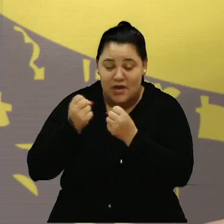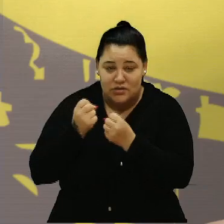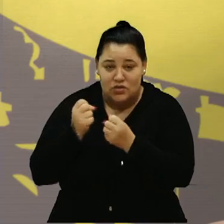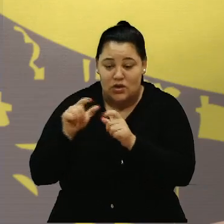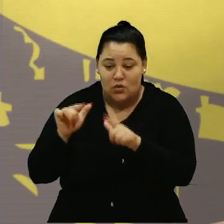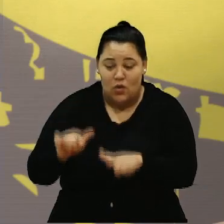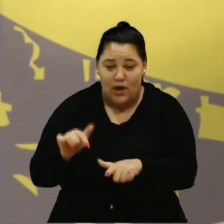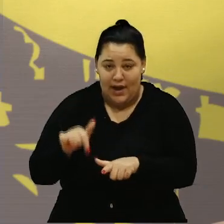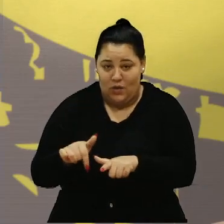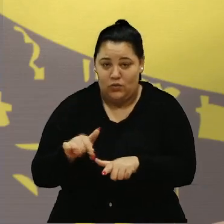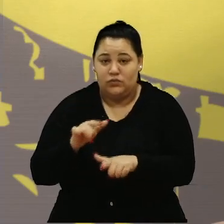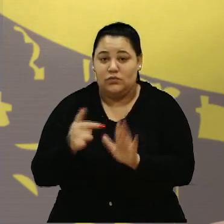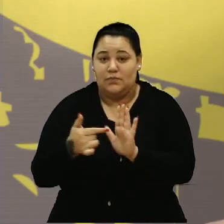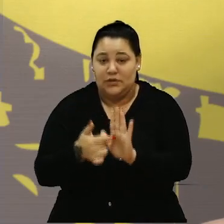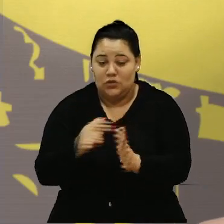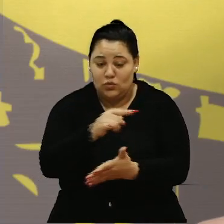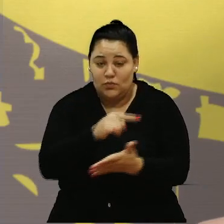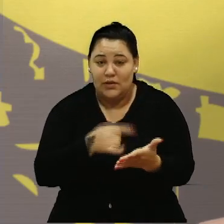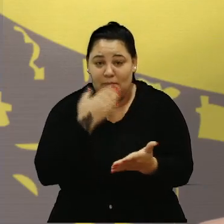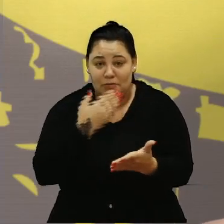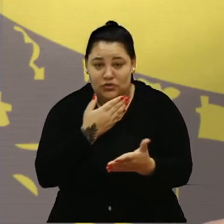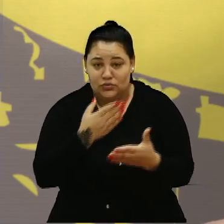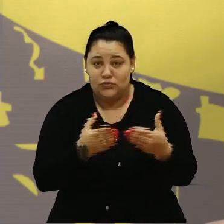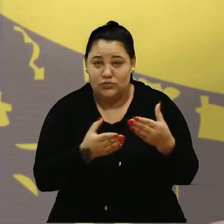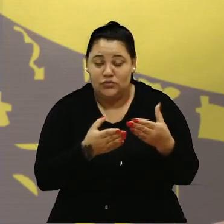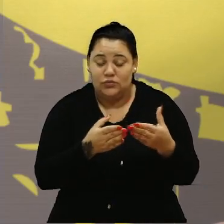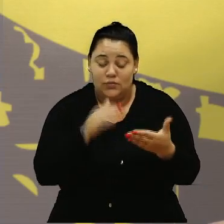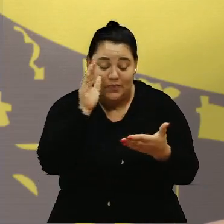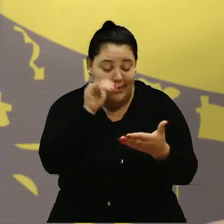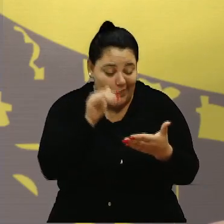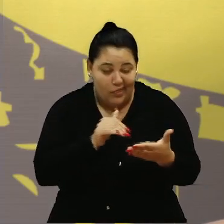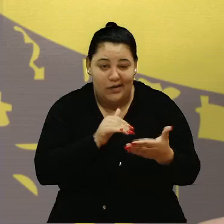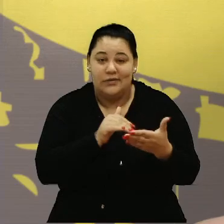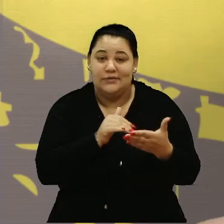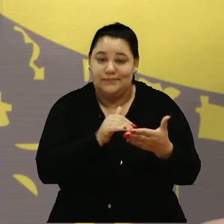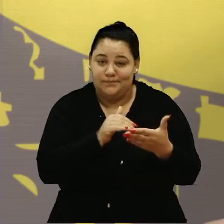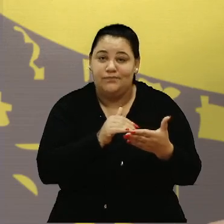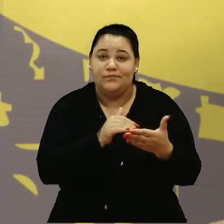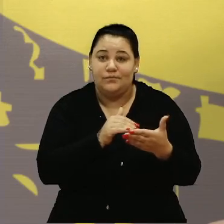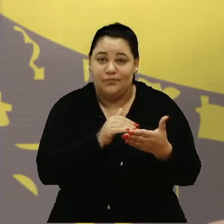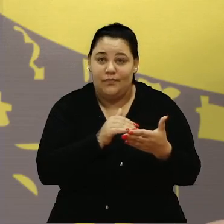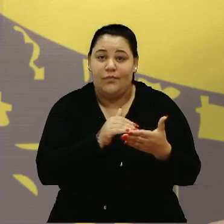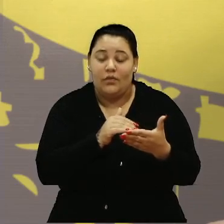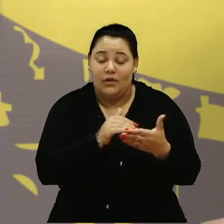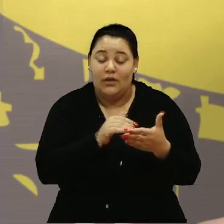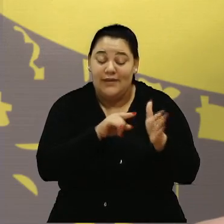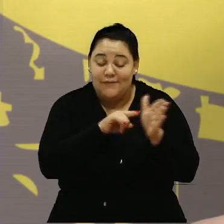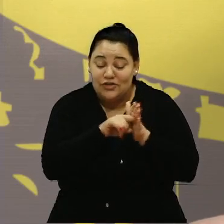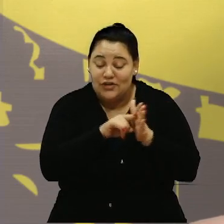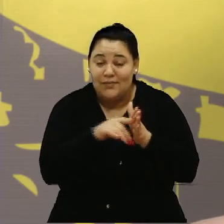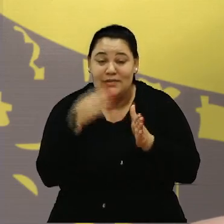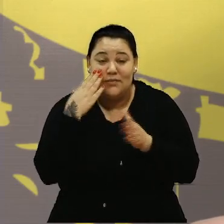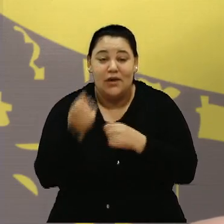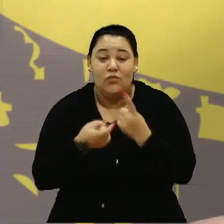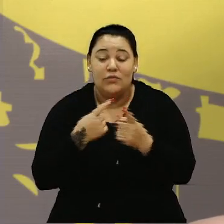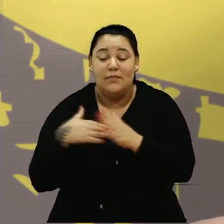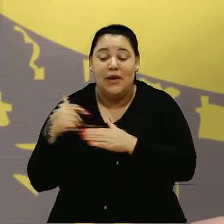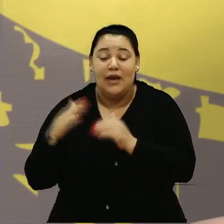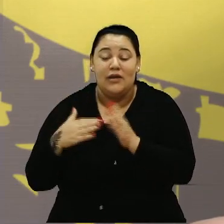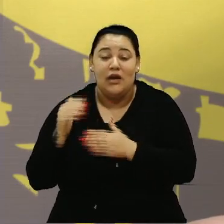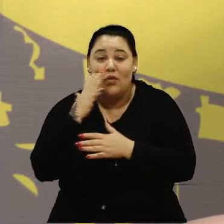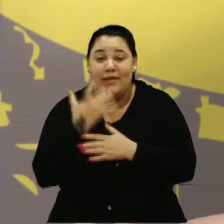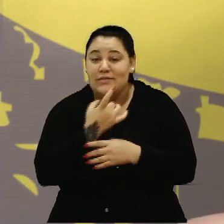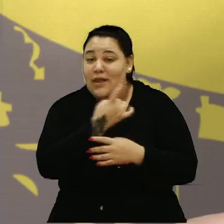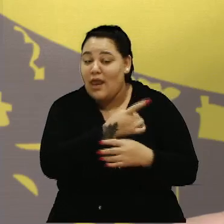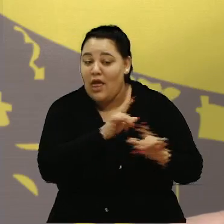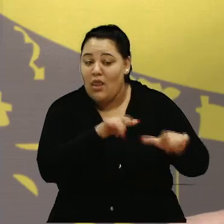documento porque nós pedimos, inclusive, para que ele seja apurado criminalmente algumas práticas que estão acontecendo lá e também a gente está